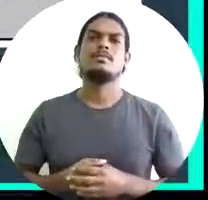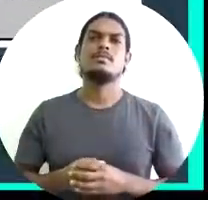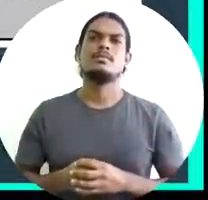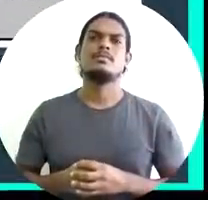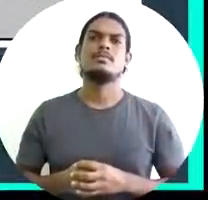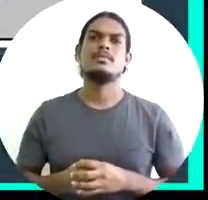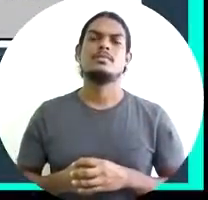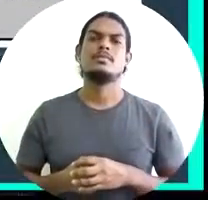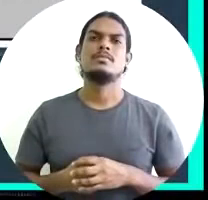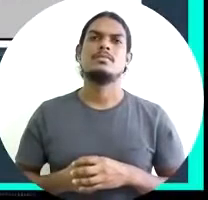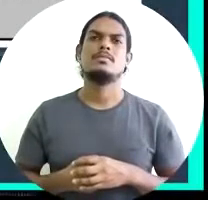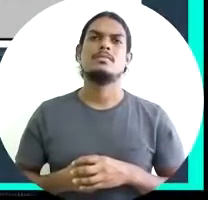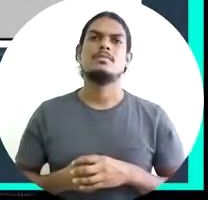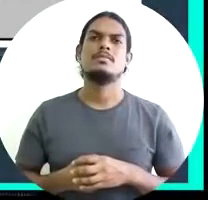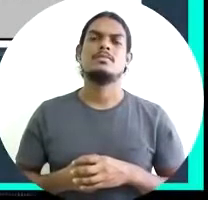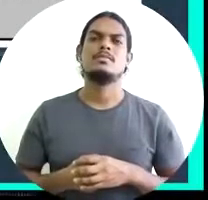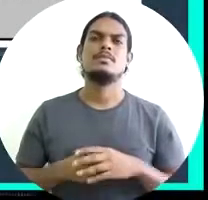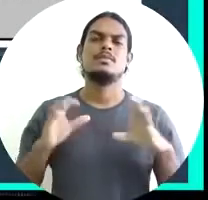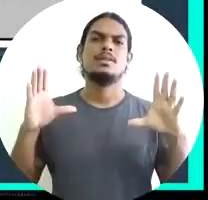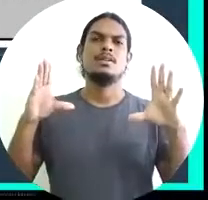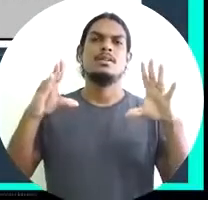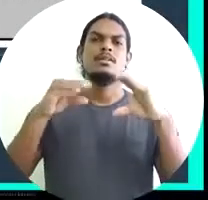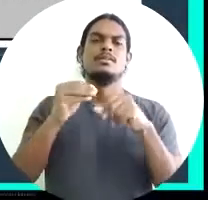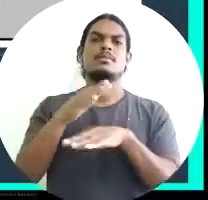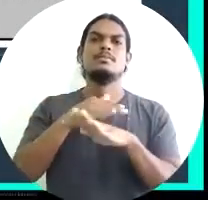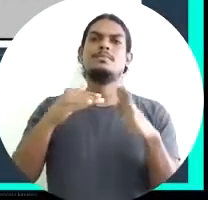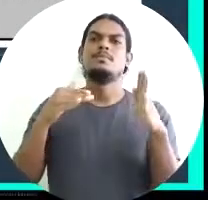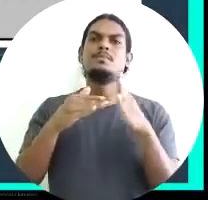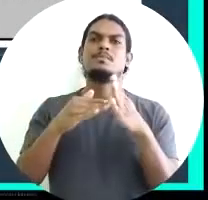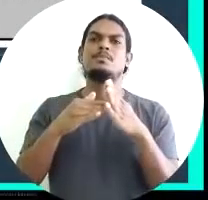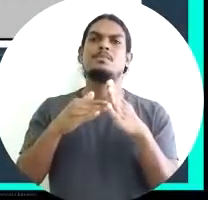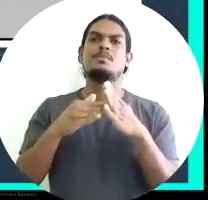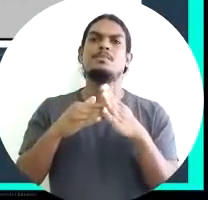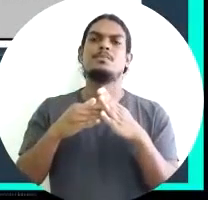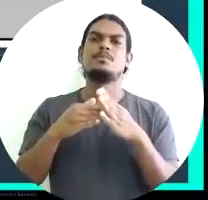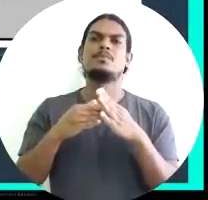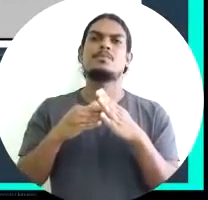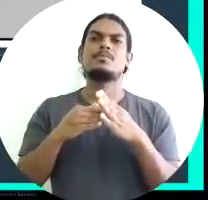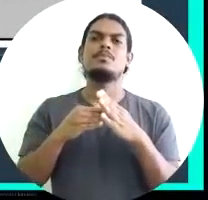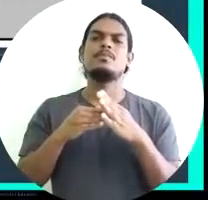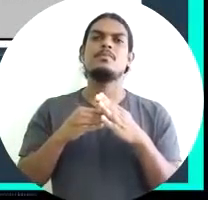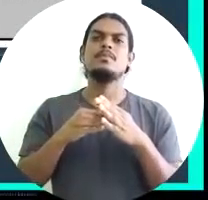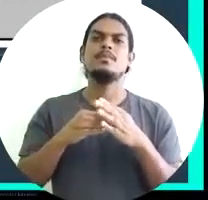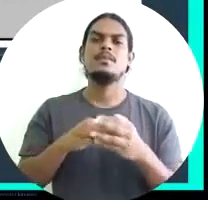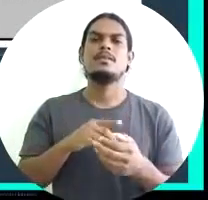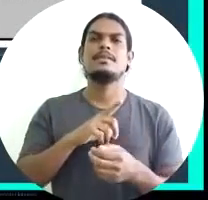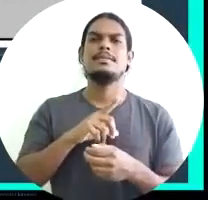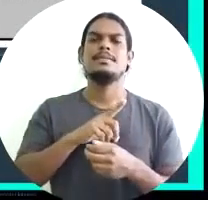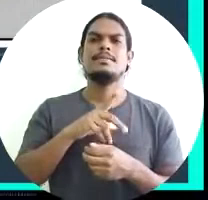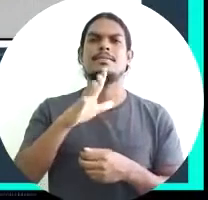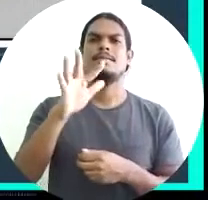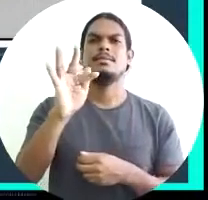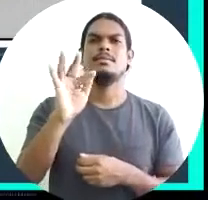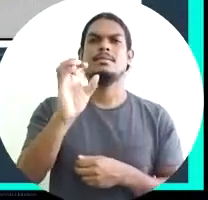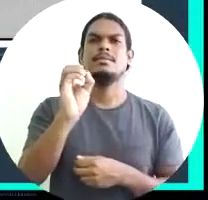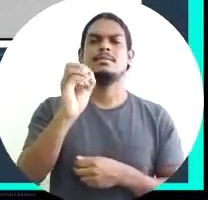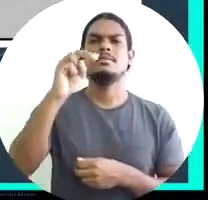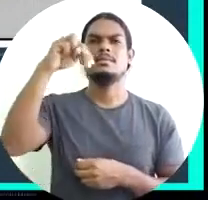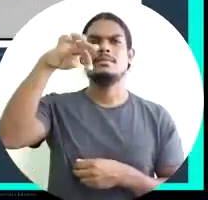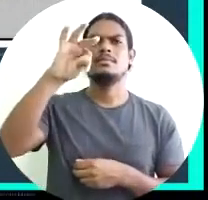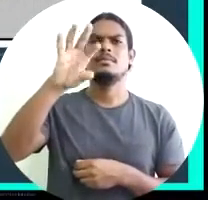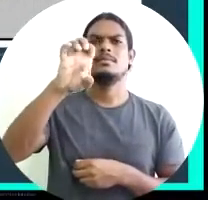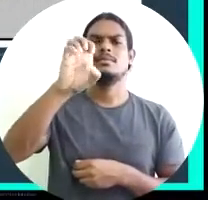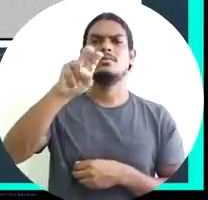menos. E para resumir tudo, você tem a propriedade fonte, que ela funciona também como a propriedade